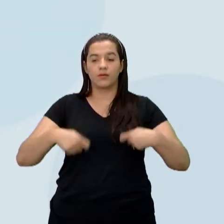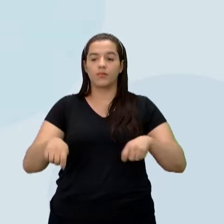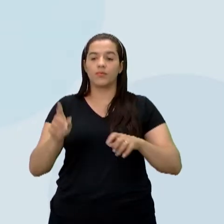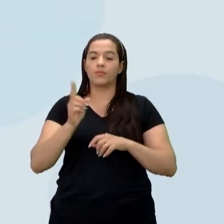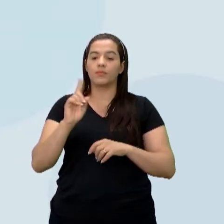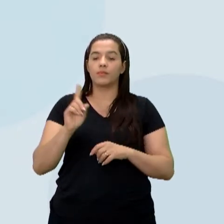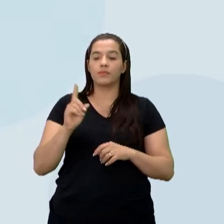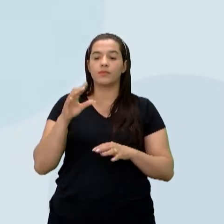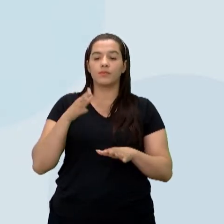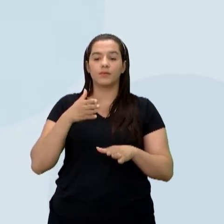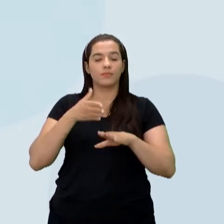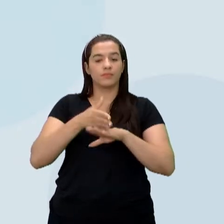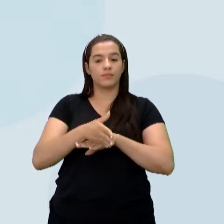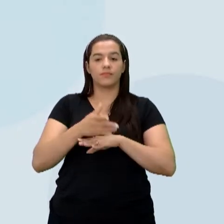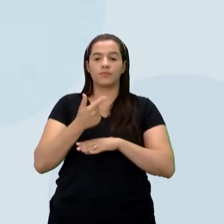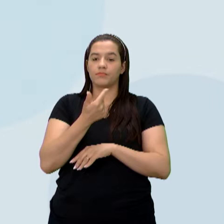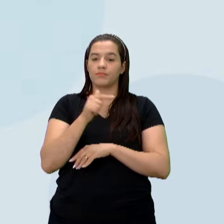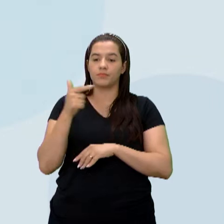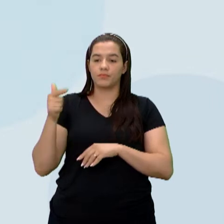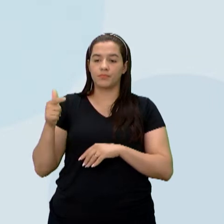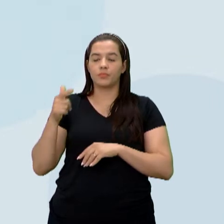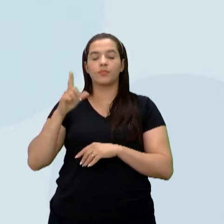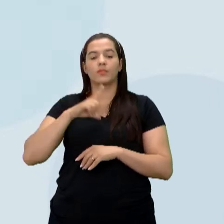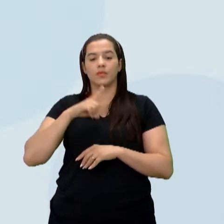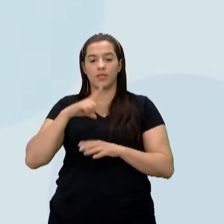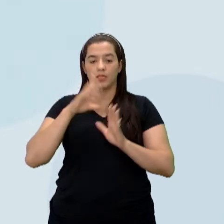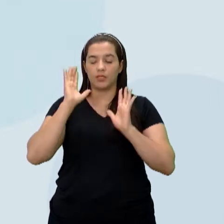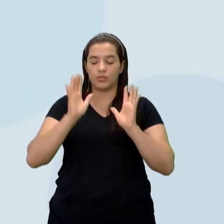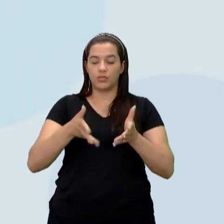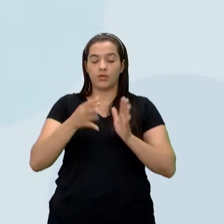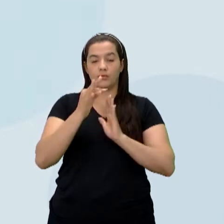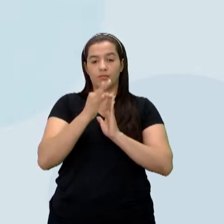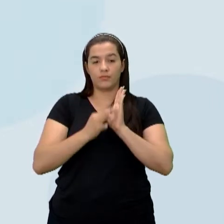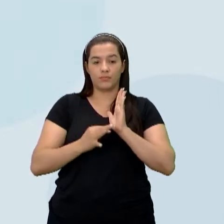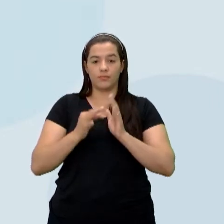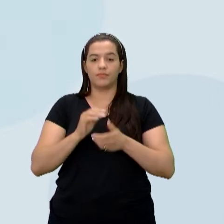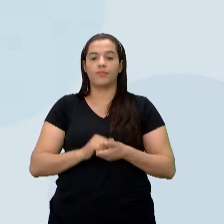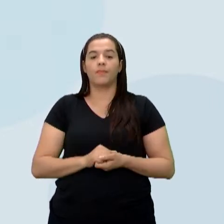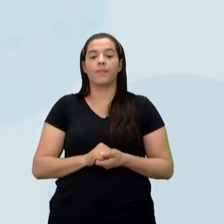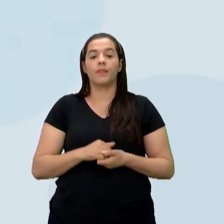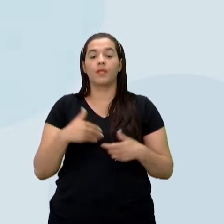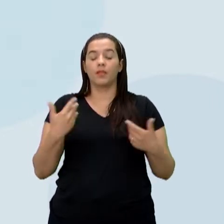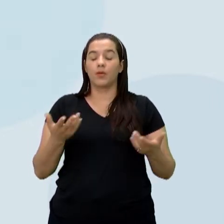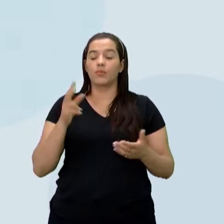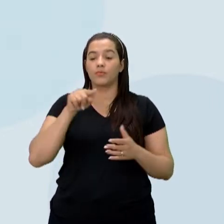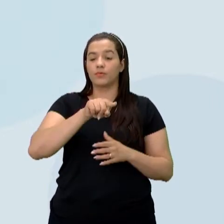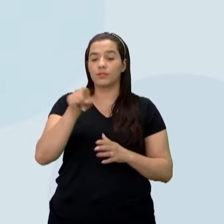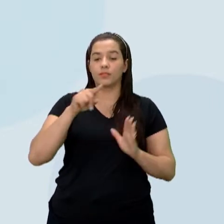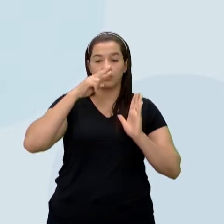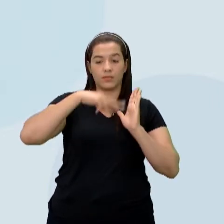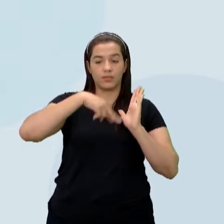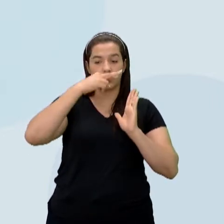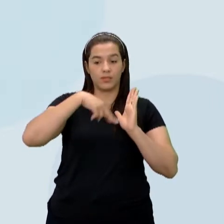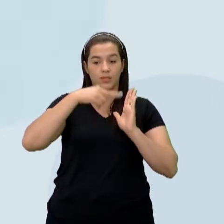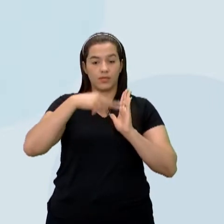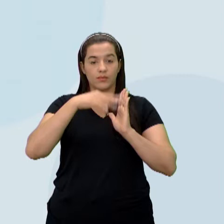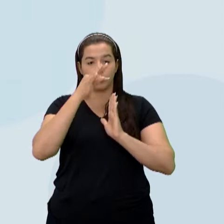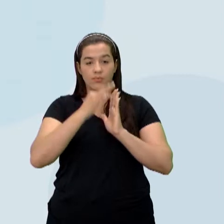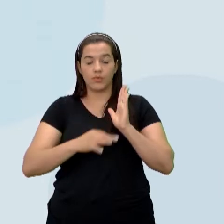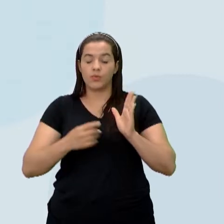precisar inferir, né? Está no texto. Então, de acordo com esse texto, os